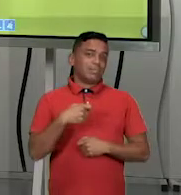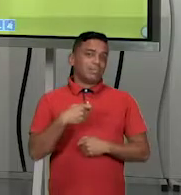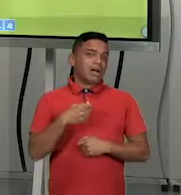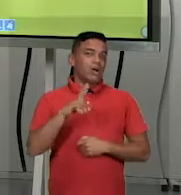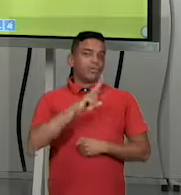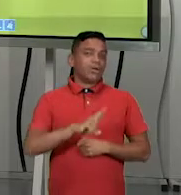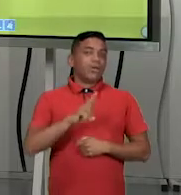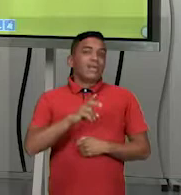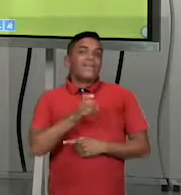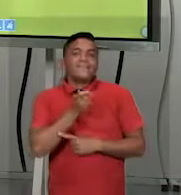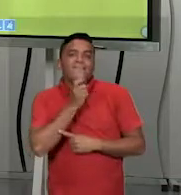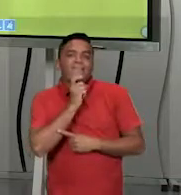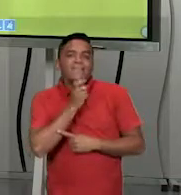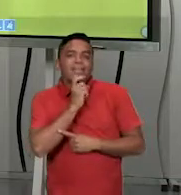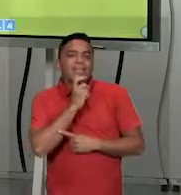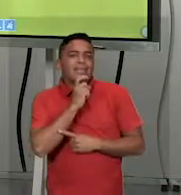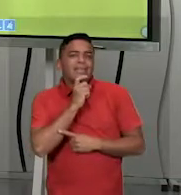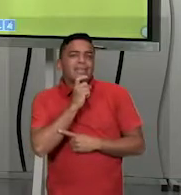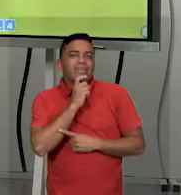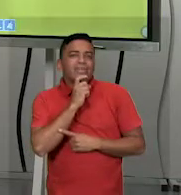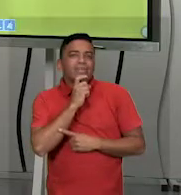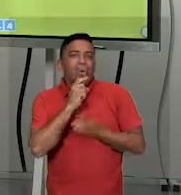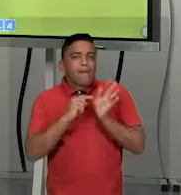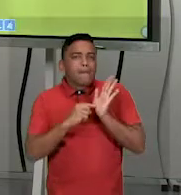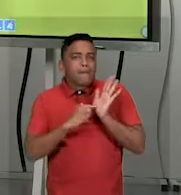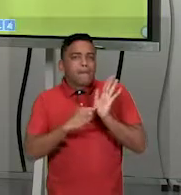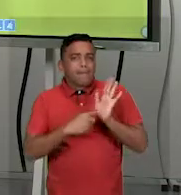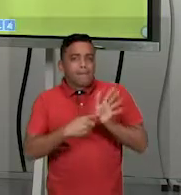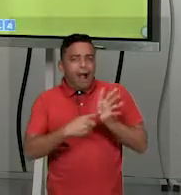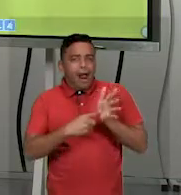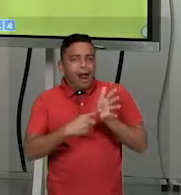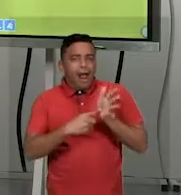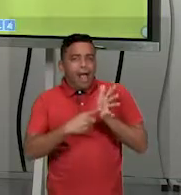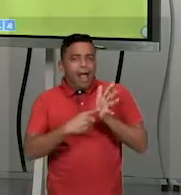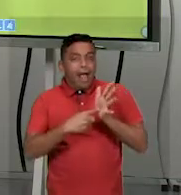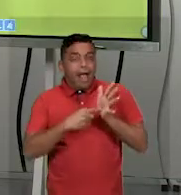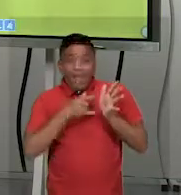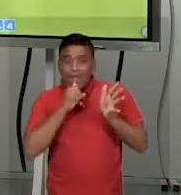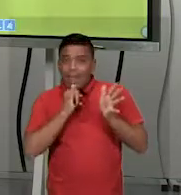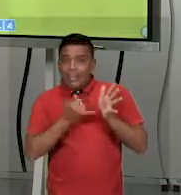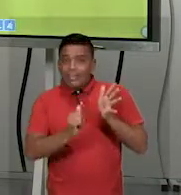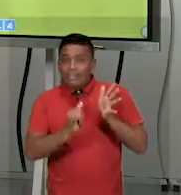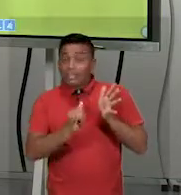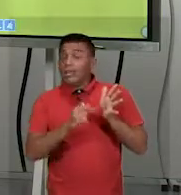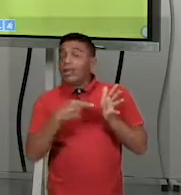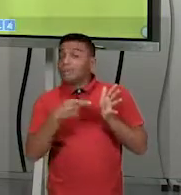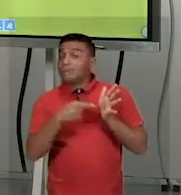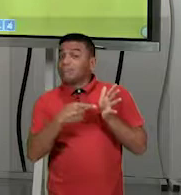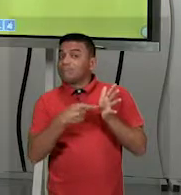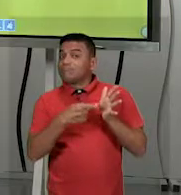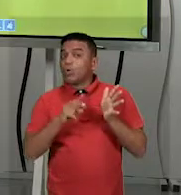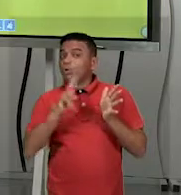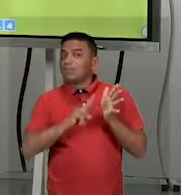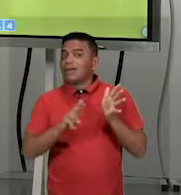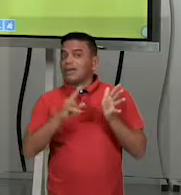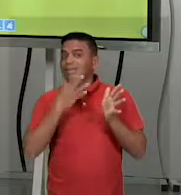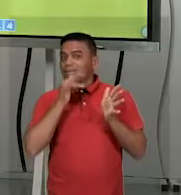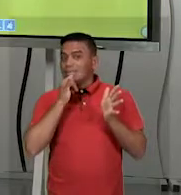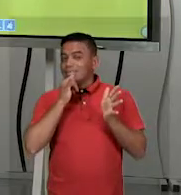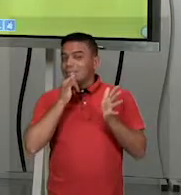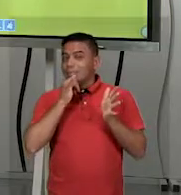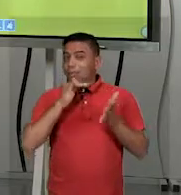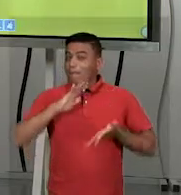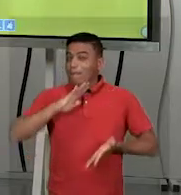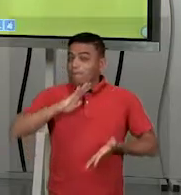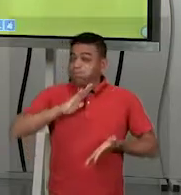fria a partir de um motor que vai utilizar a energia, vai, por exemplo, fazer uma